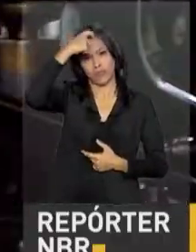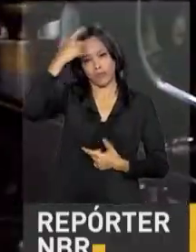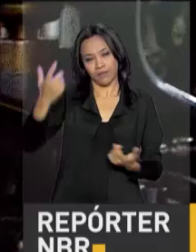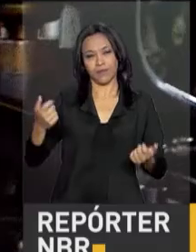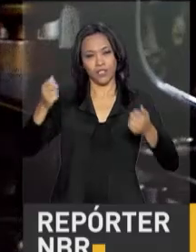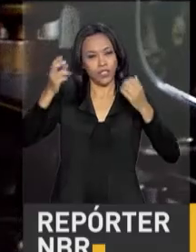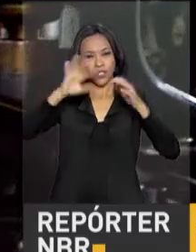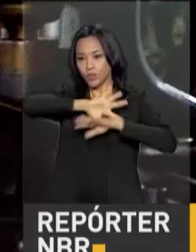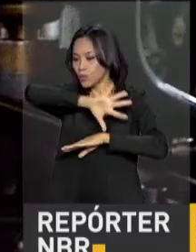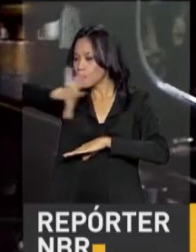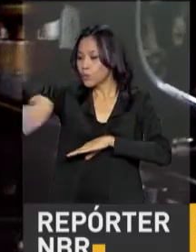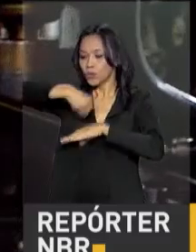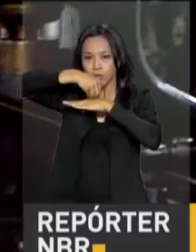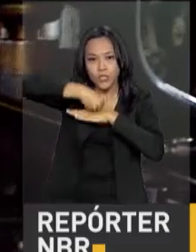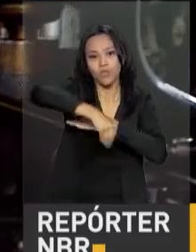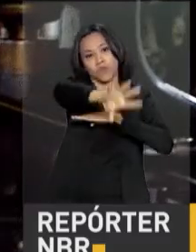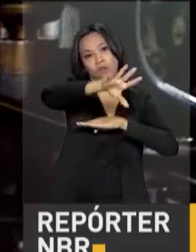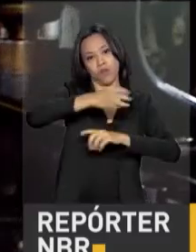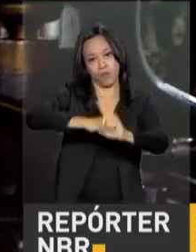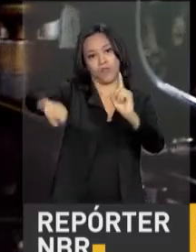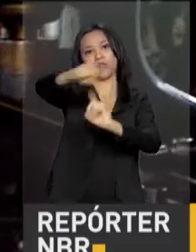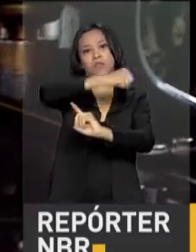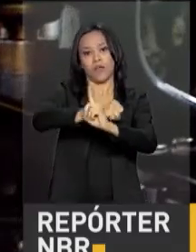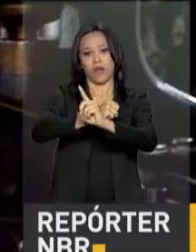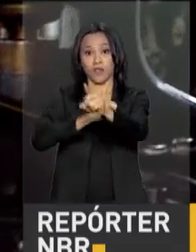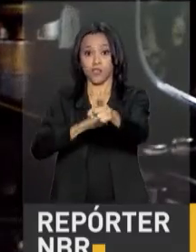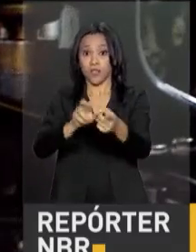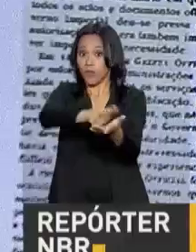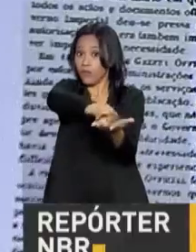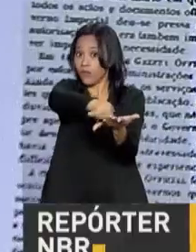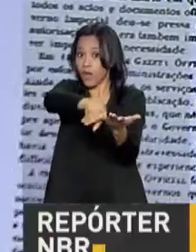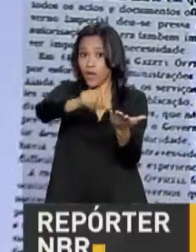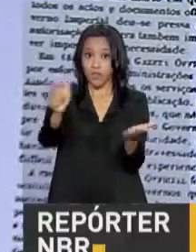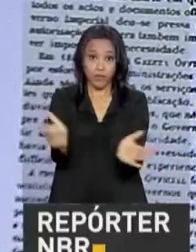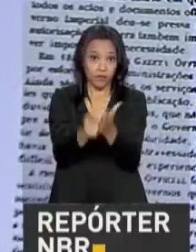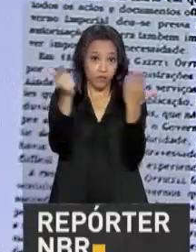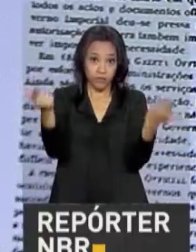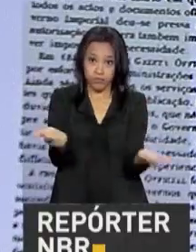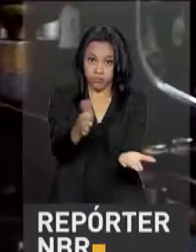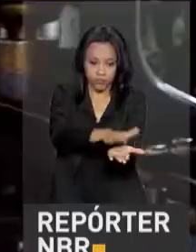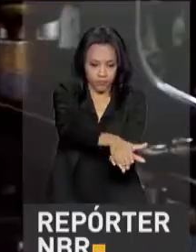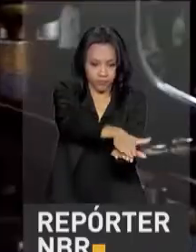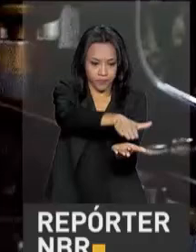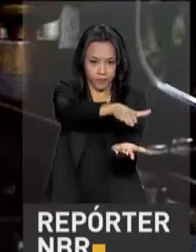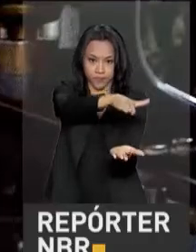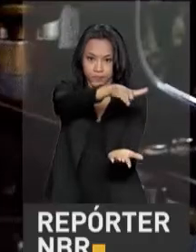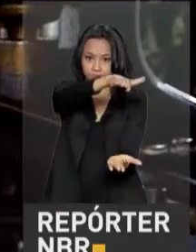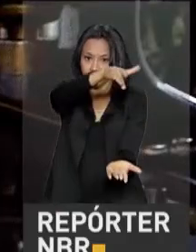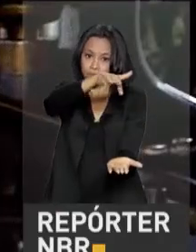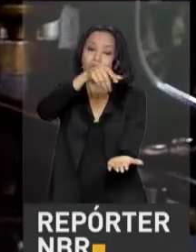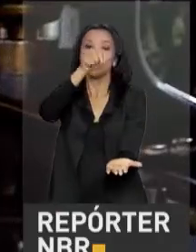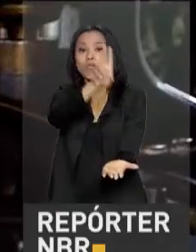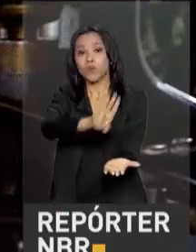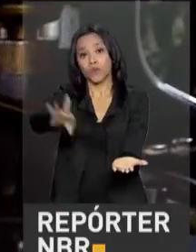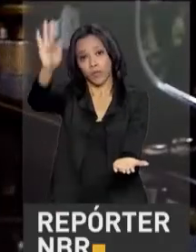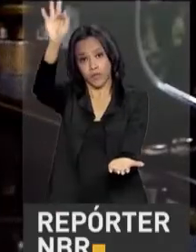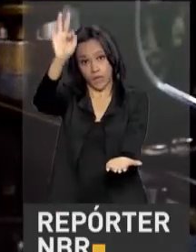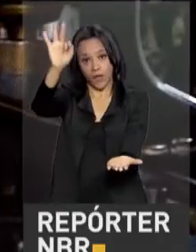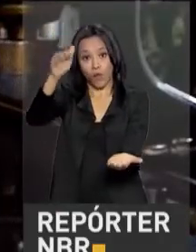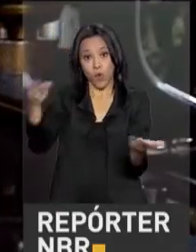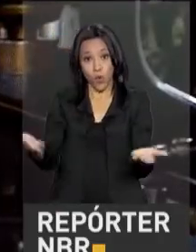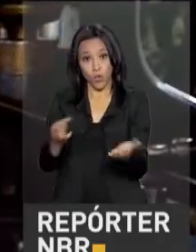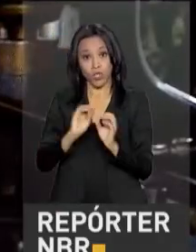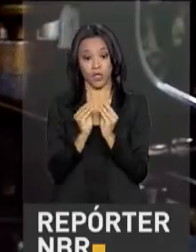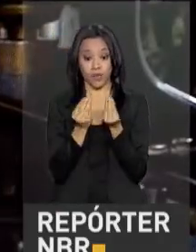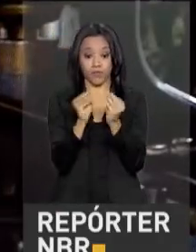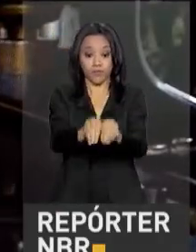público. Consciência registrada em milhares de páginas do Diário Oficial da União, hoje disponível na